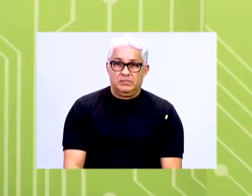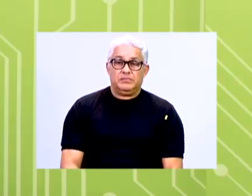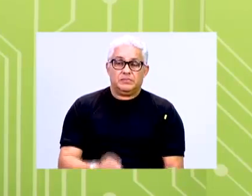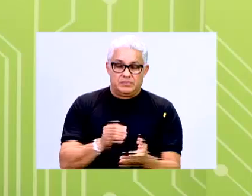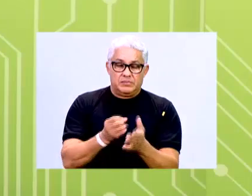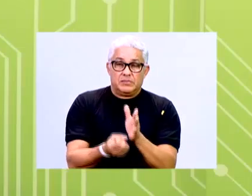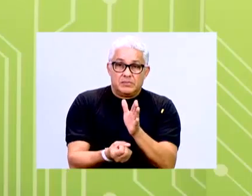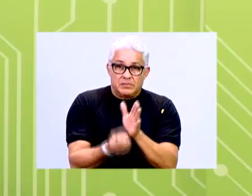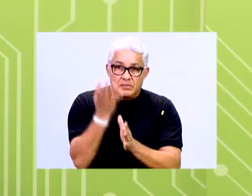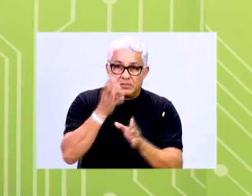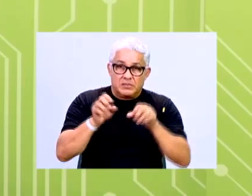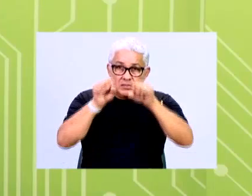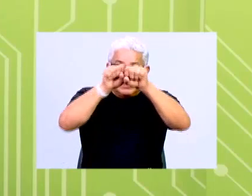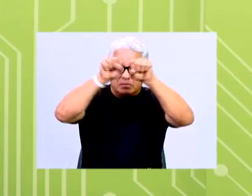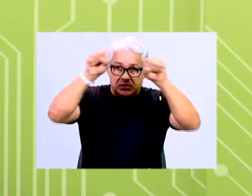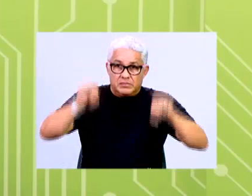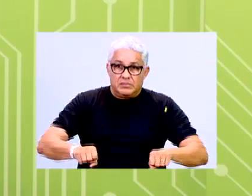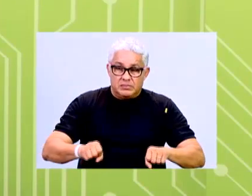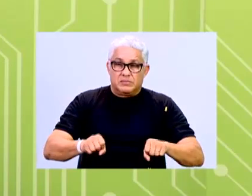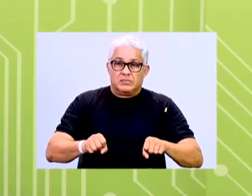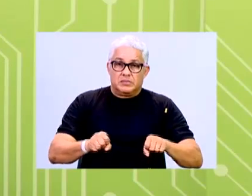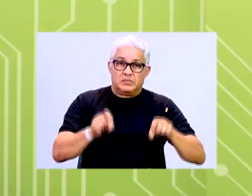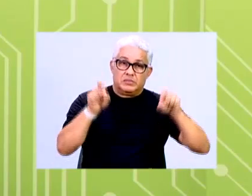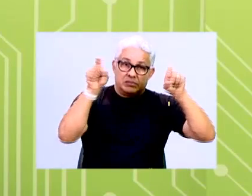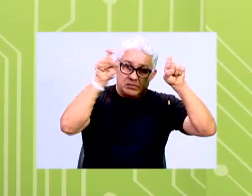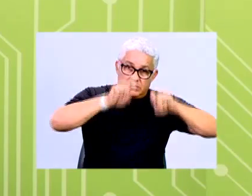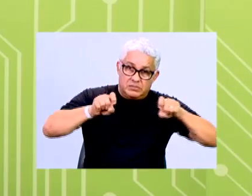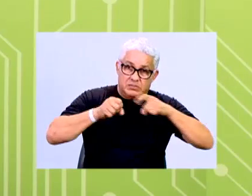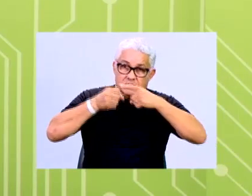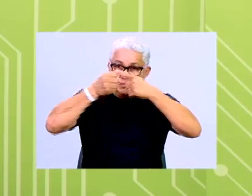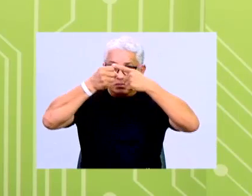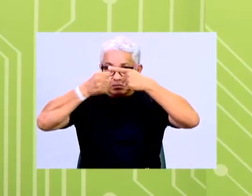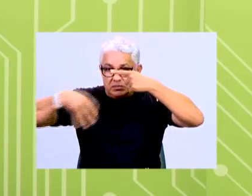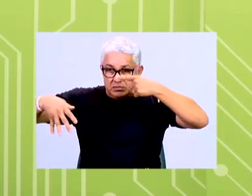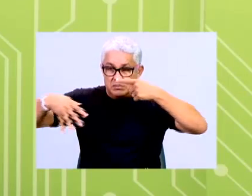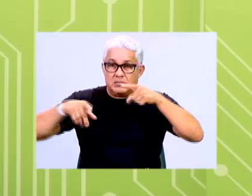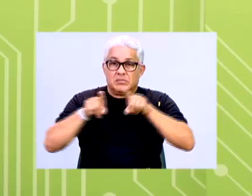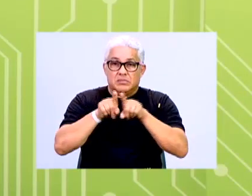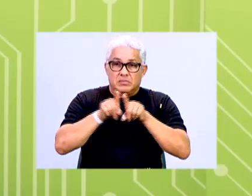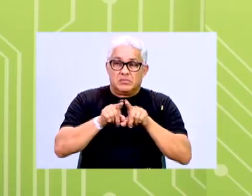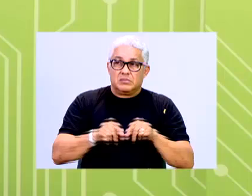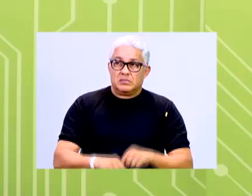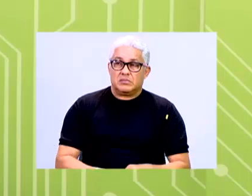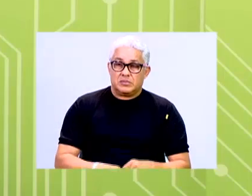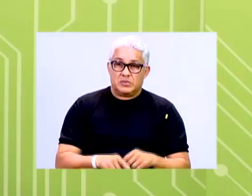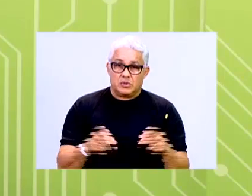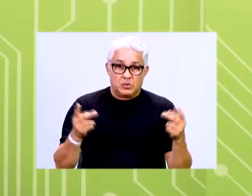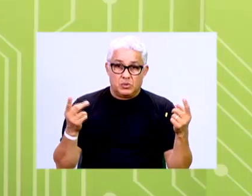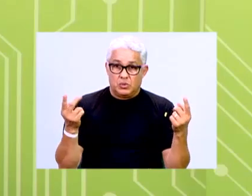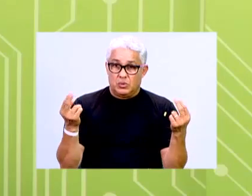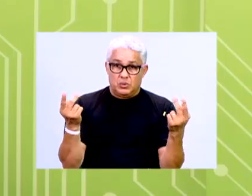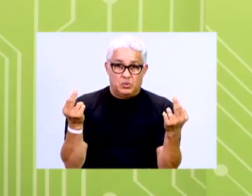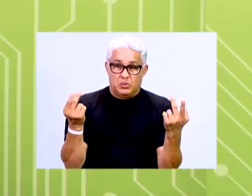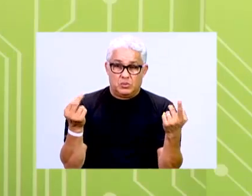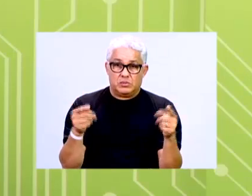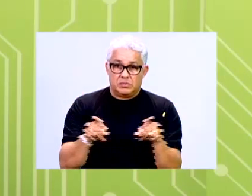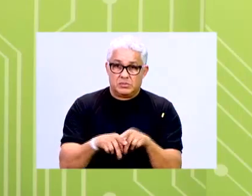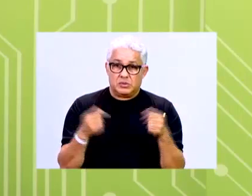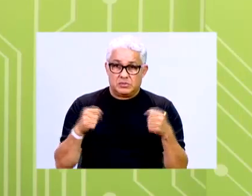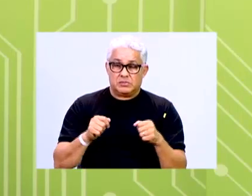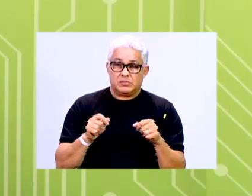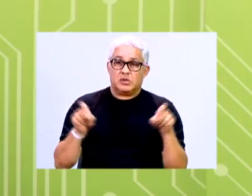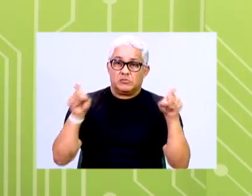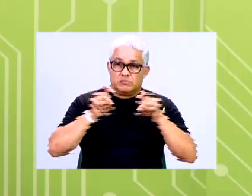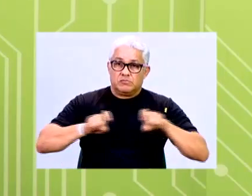originar ali o sistema. Então, sempre para o sistema funcionar bem, para o software funcionar bem, eu preciso de um